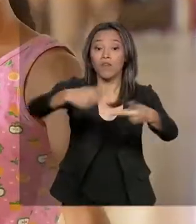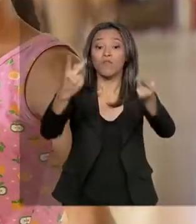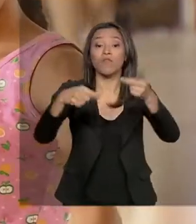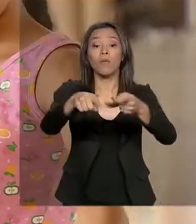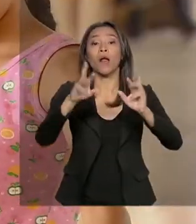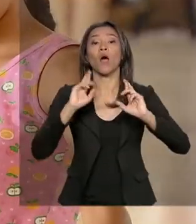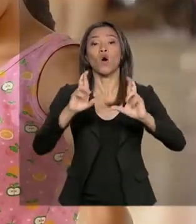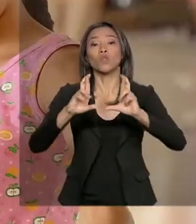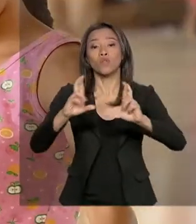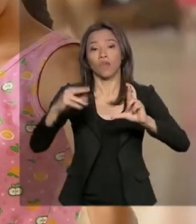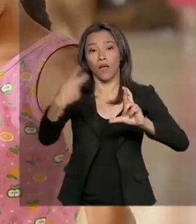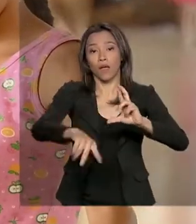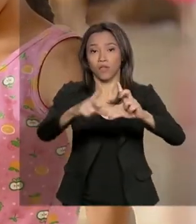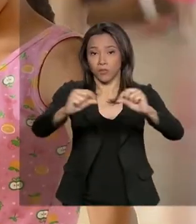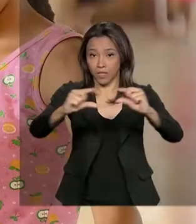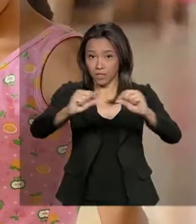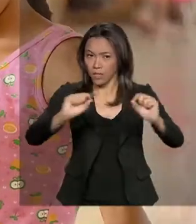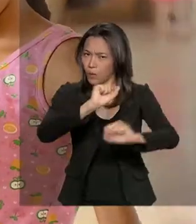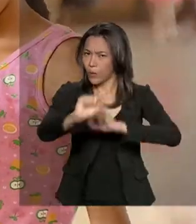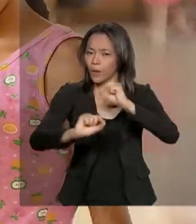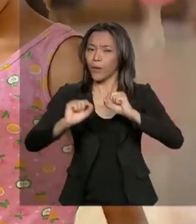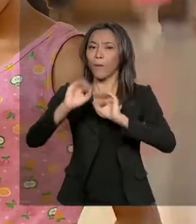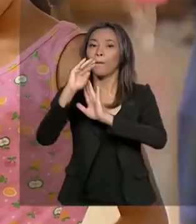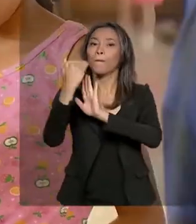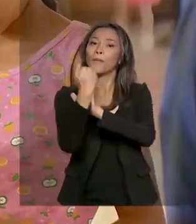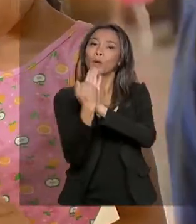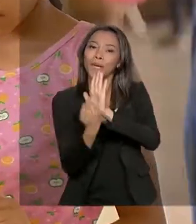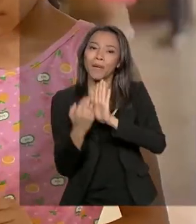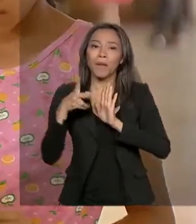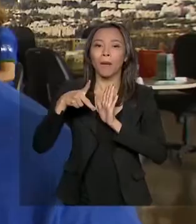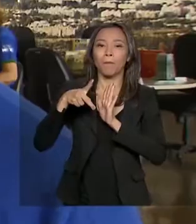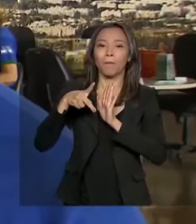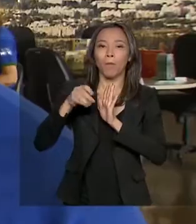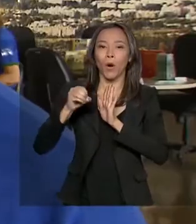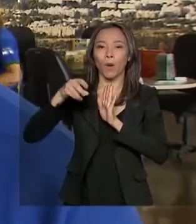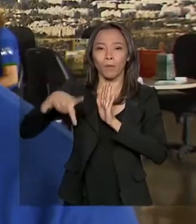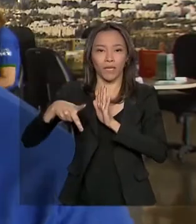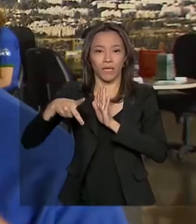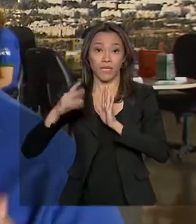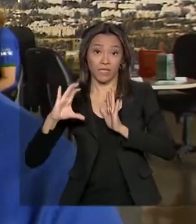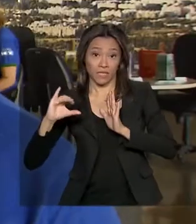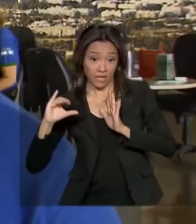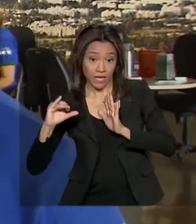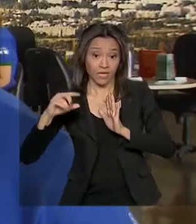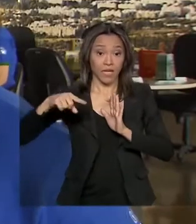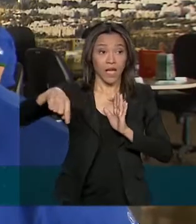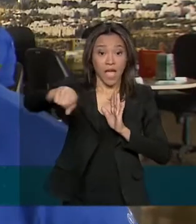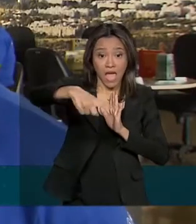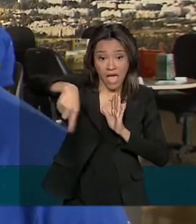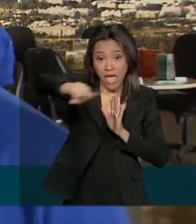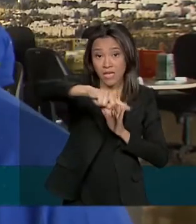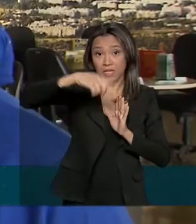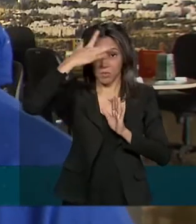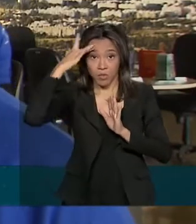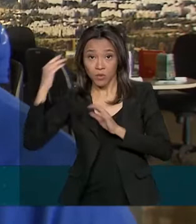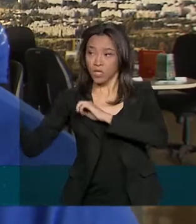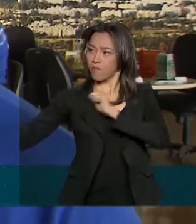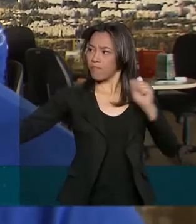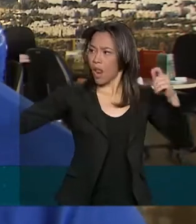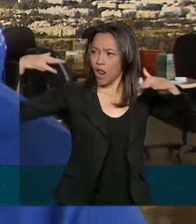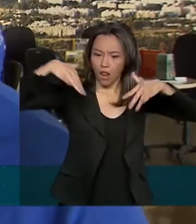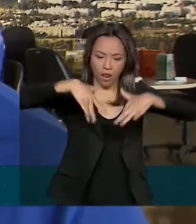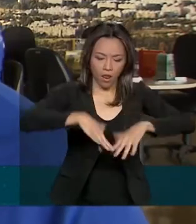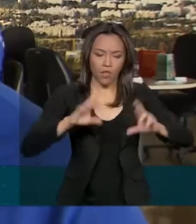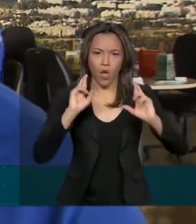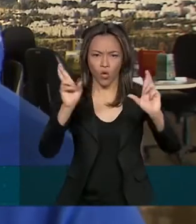interestadual de Brasília o programa Pop Ciência. Essa população que está passando por aqui, ela é usuária.